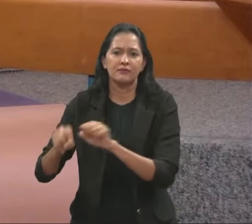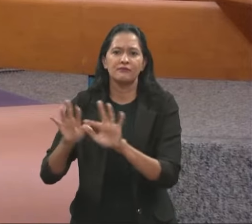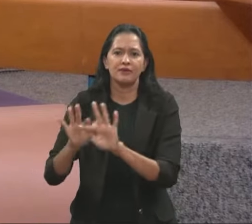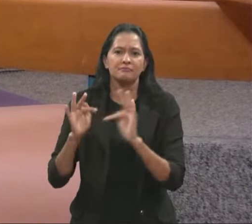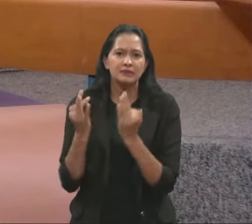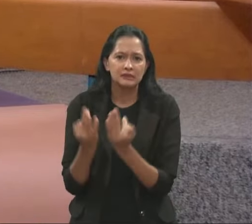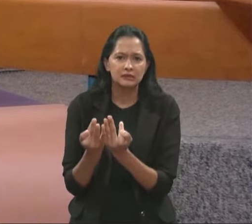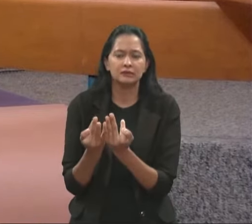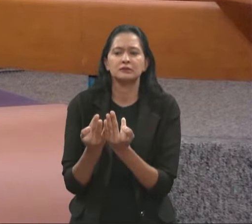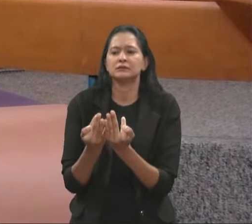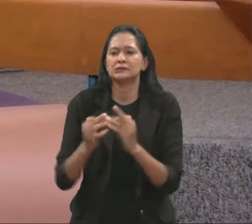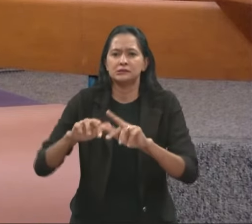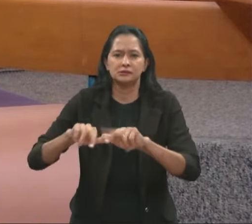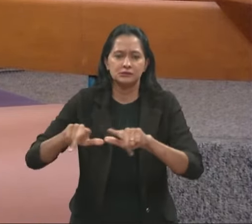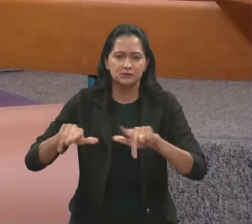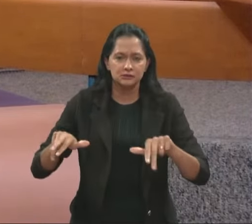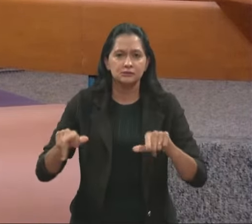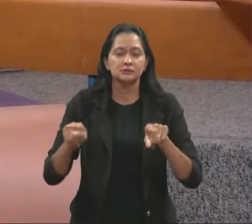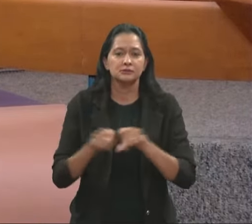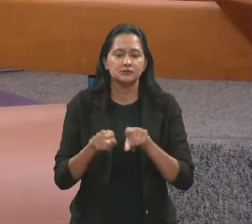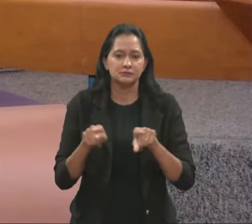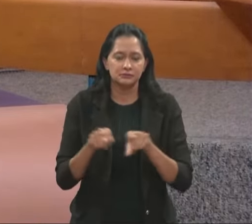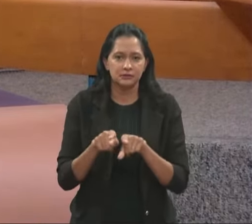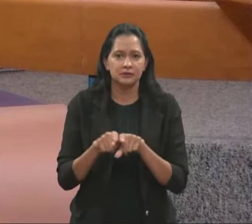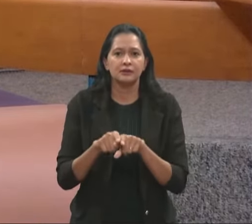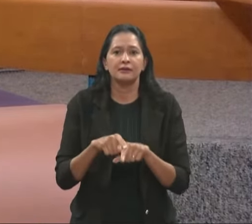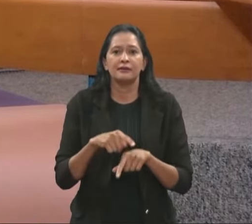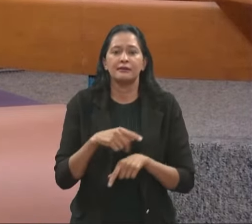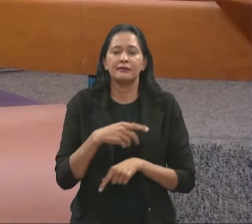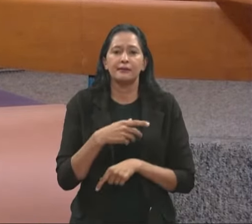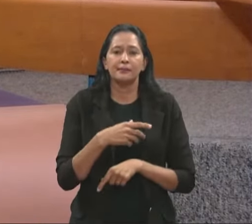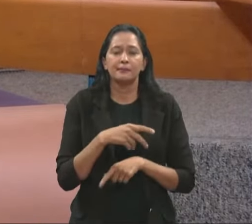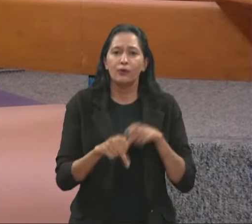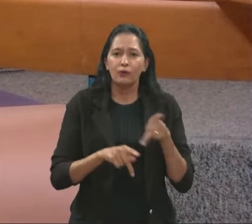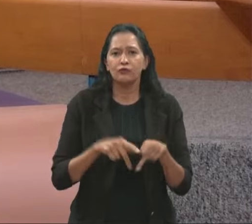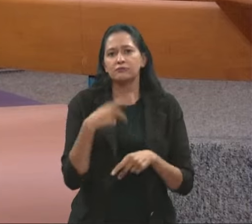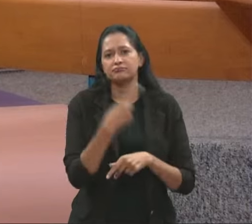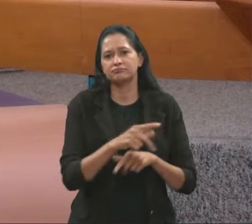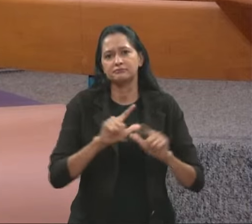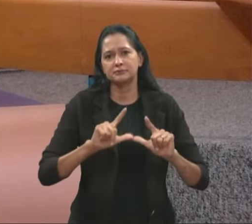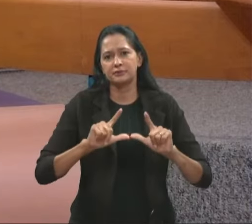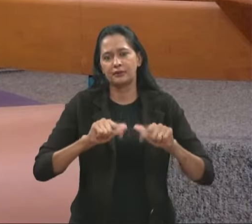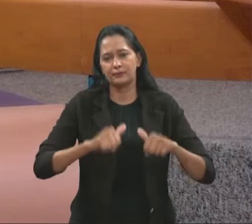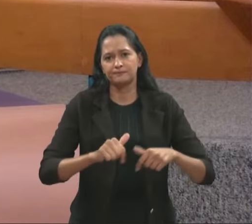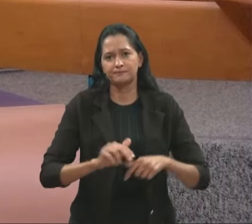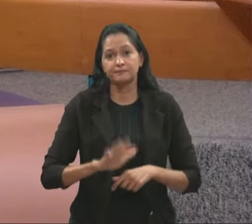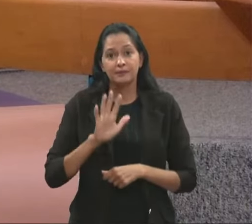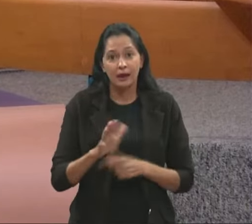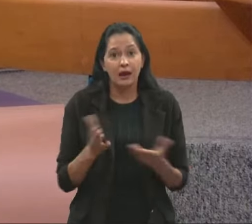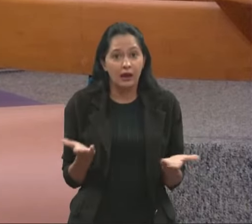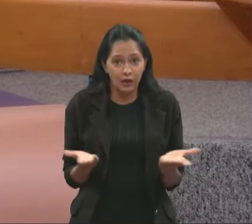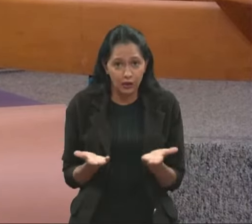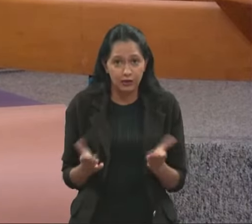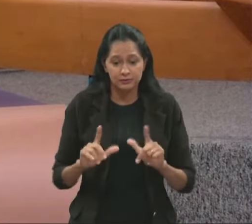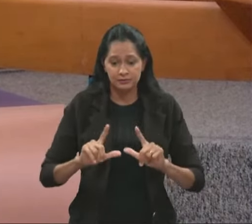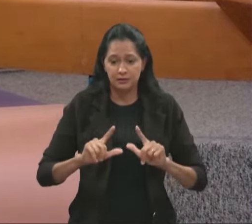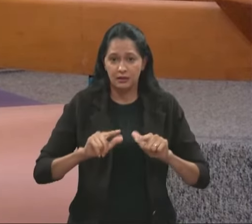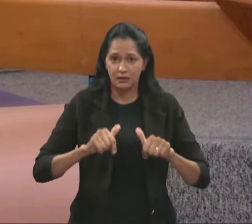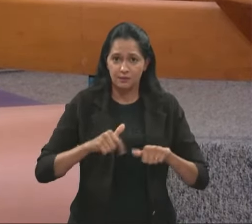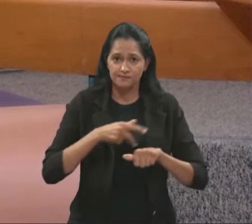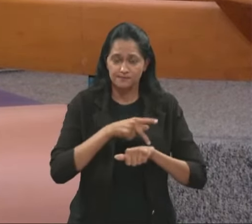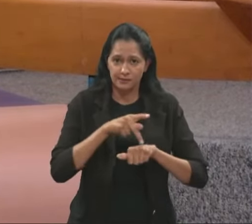vários filhos daquele país. E hoje o Estado de Israel